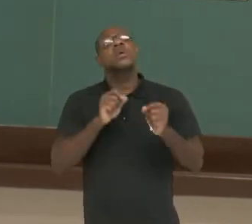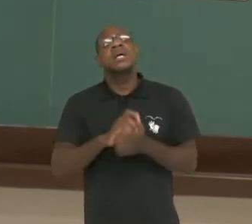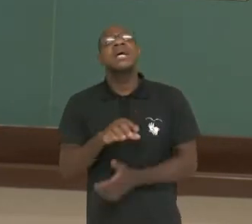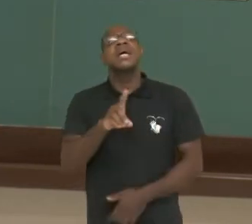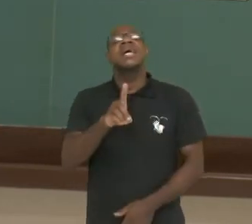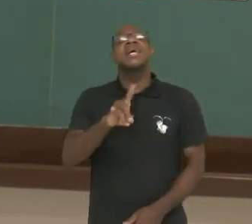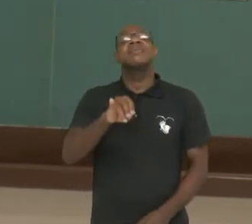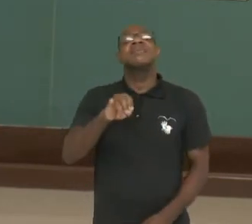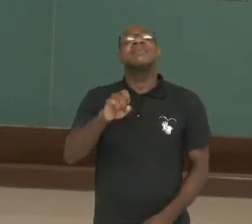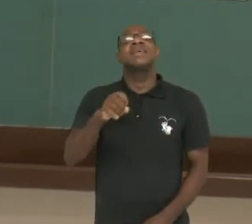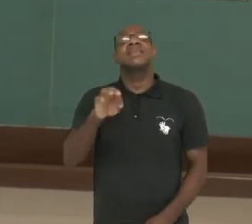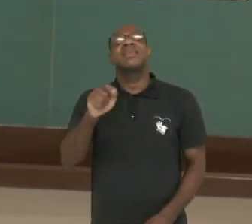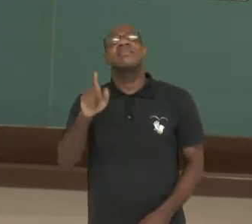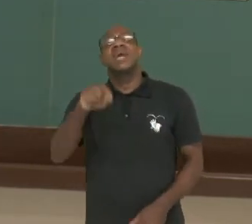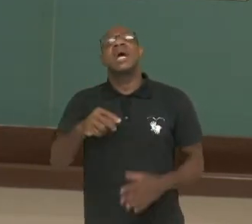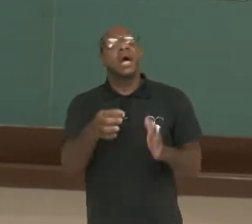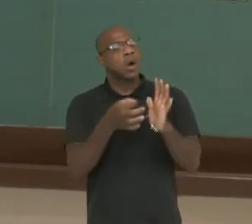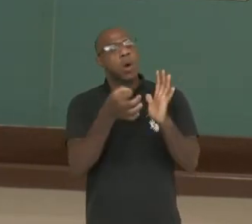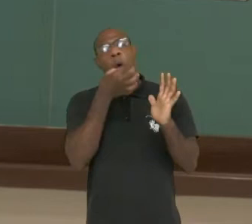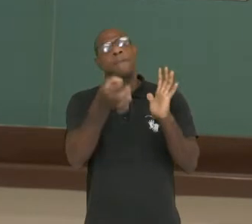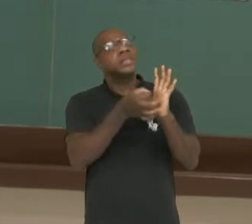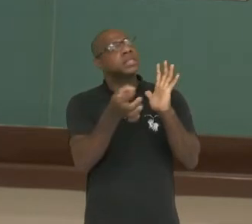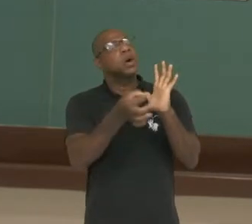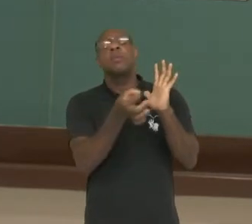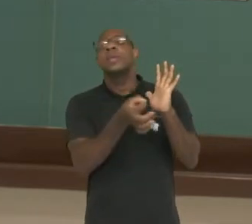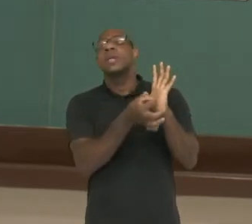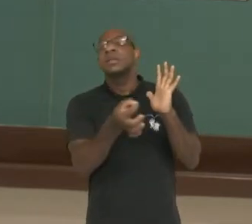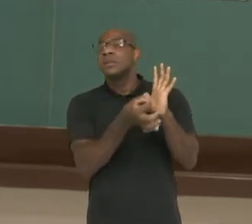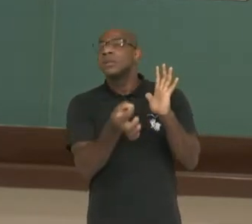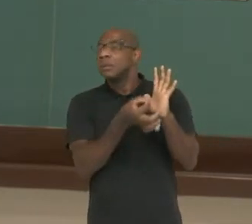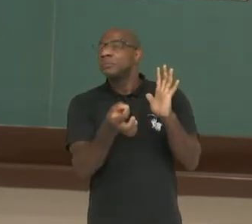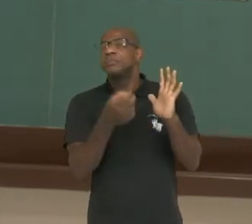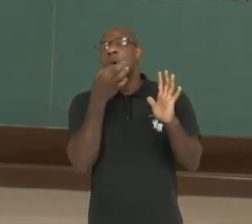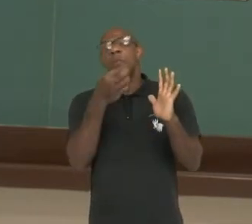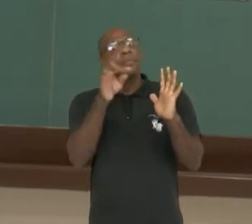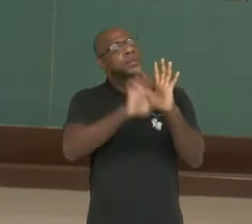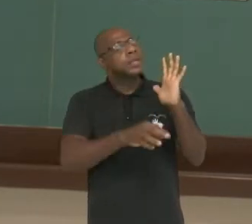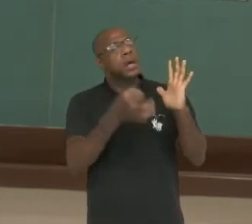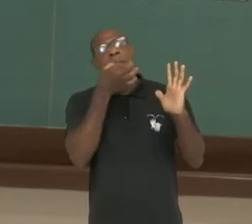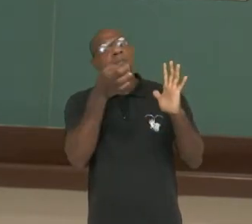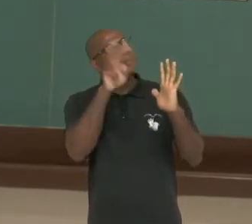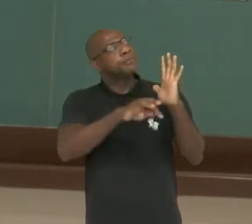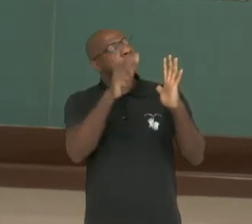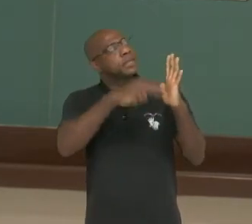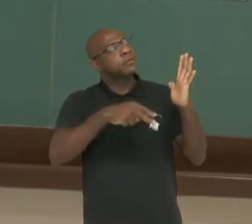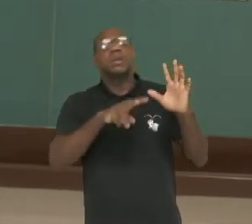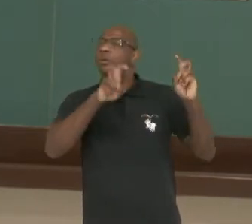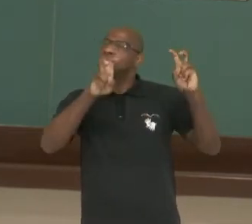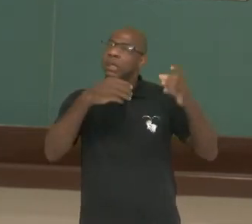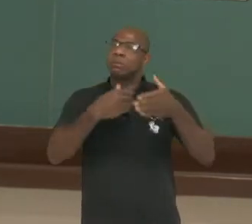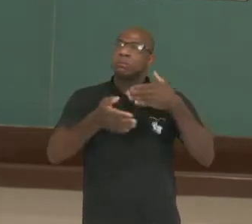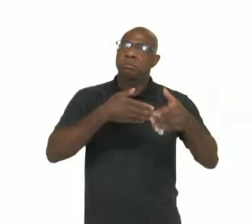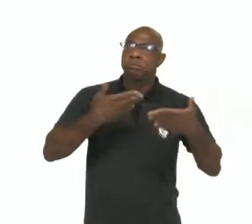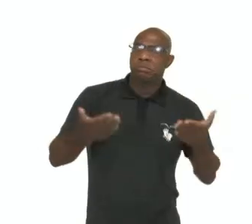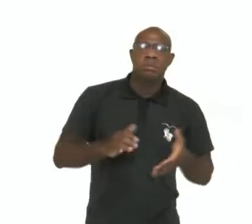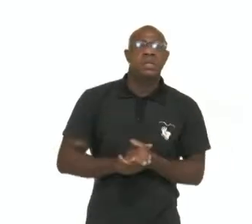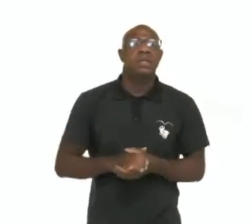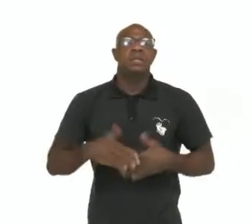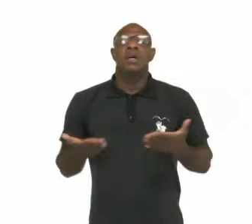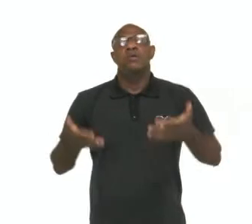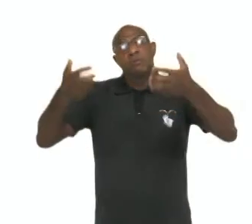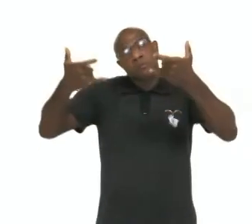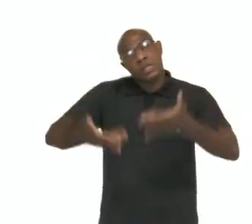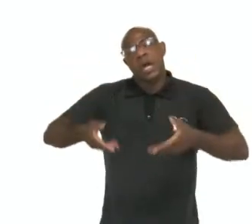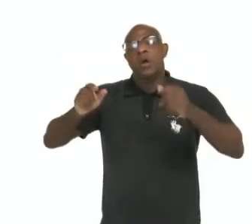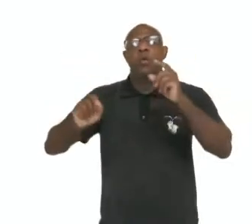a opinativo. Dissertar significa também opinar a respeito de algum assunto. Então, a gente vai trabalhar